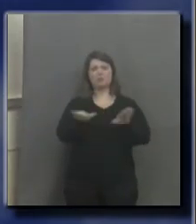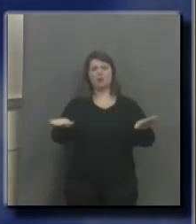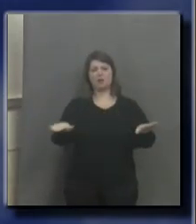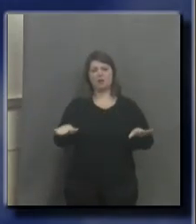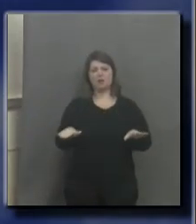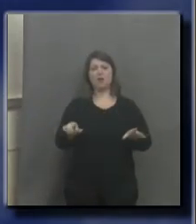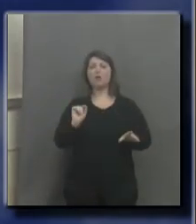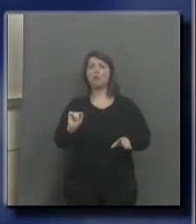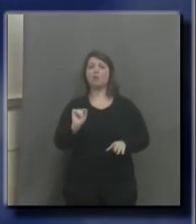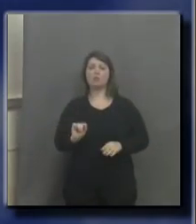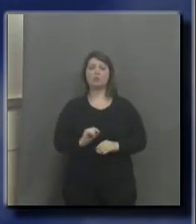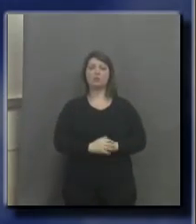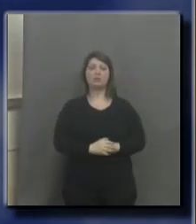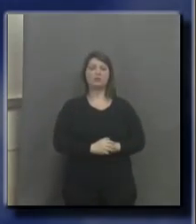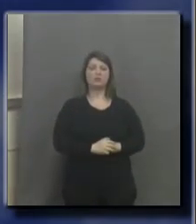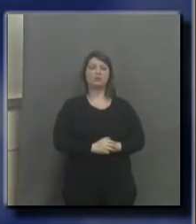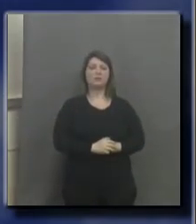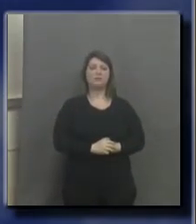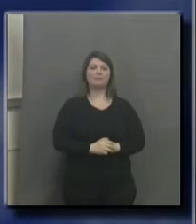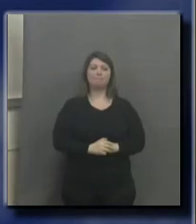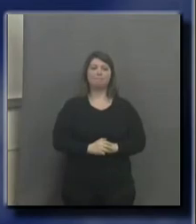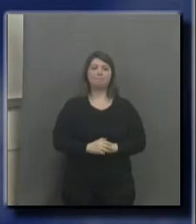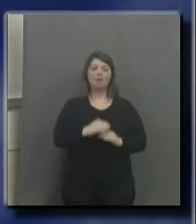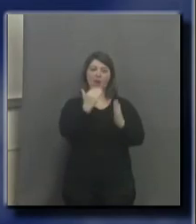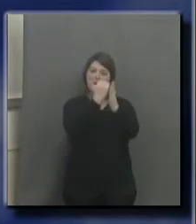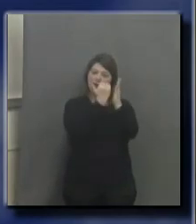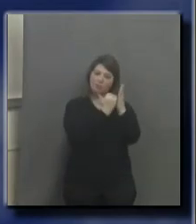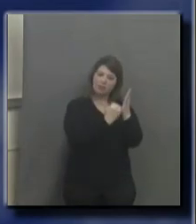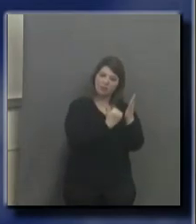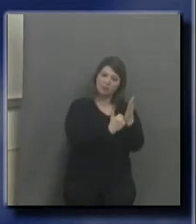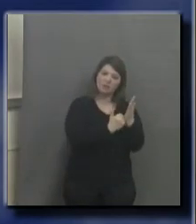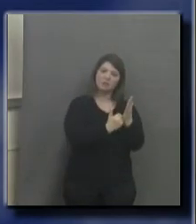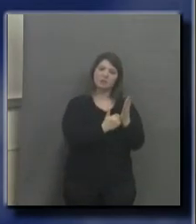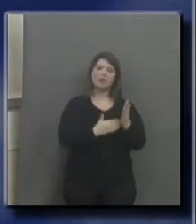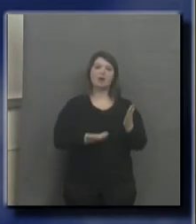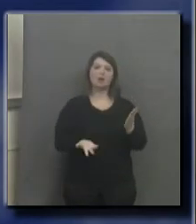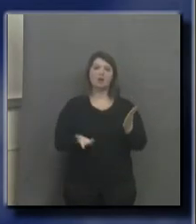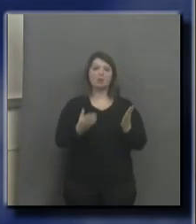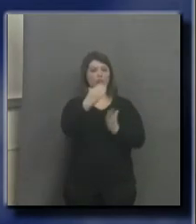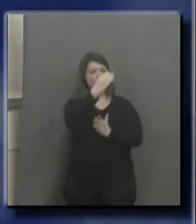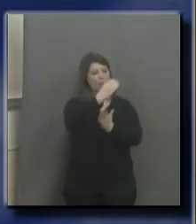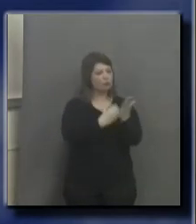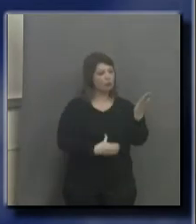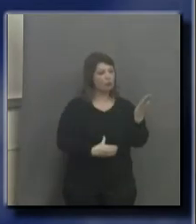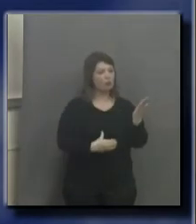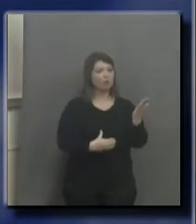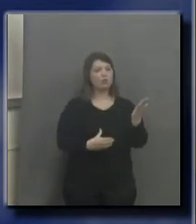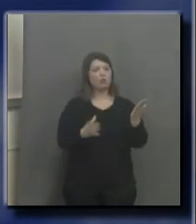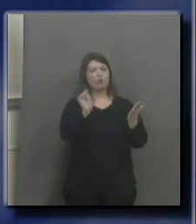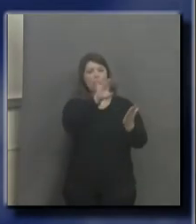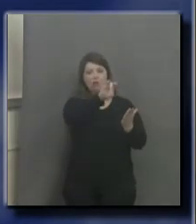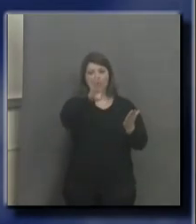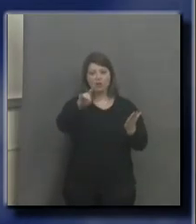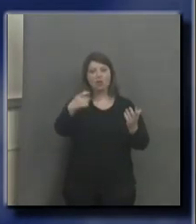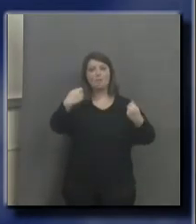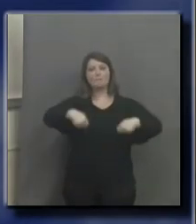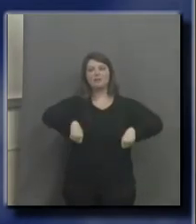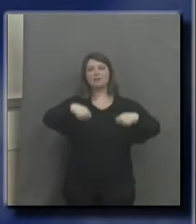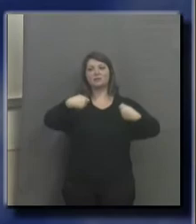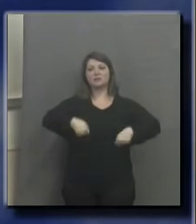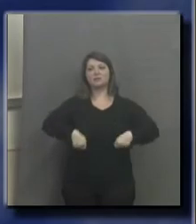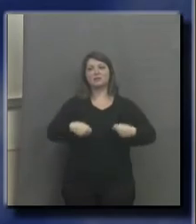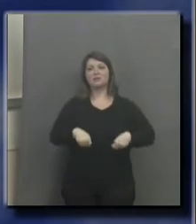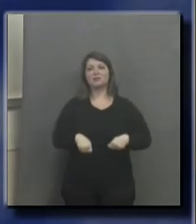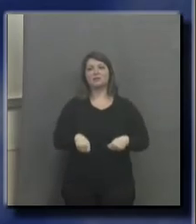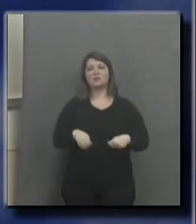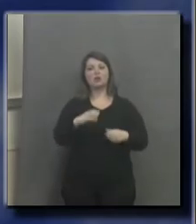era, então, uma regulamentação sobre qual era o currículo que deveria compor